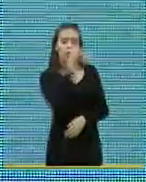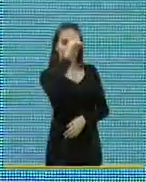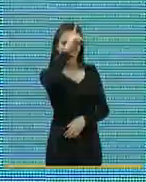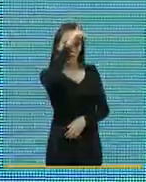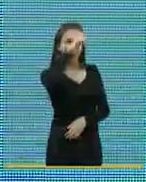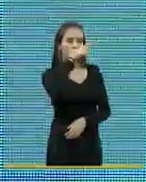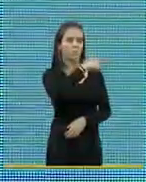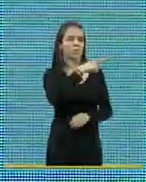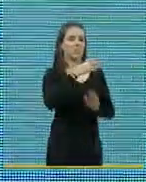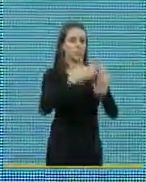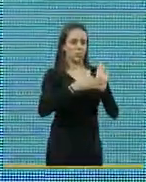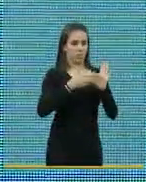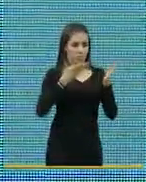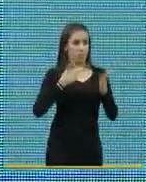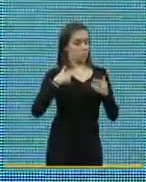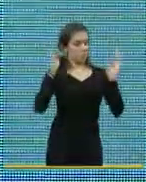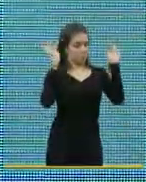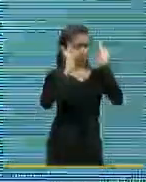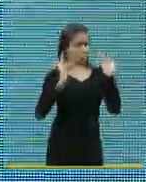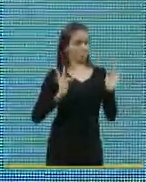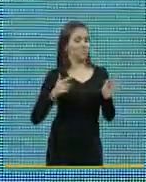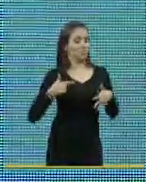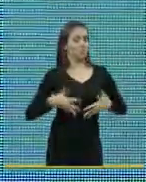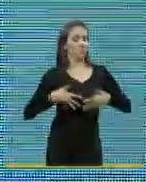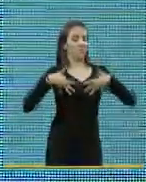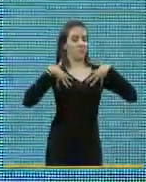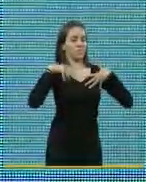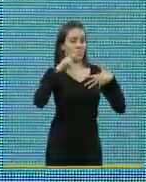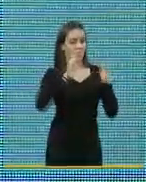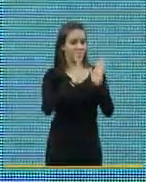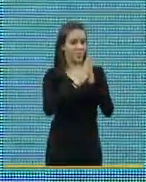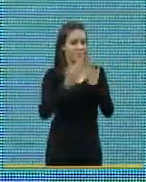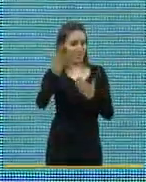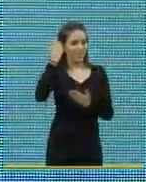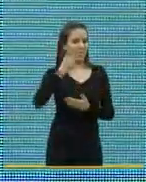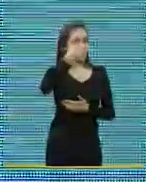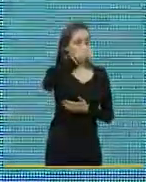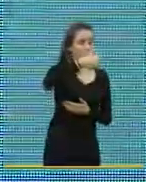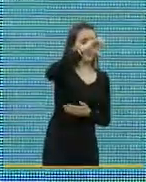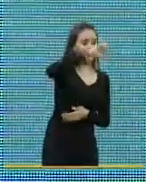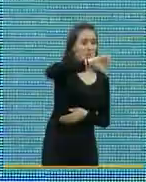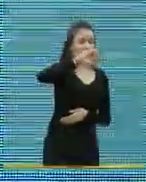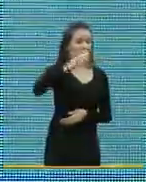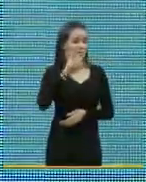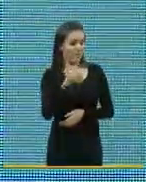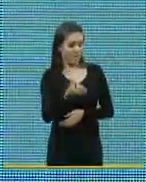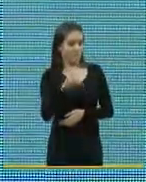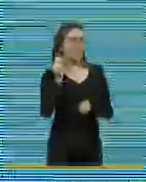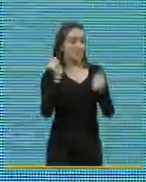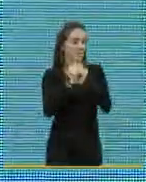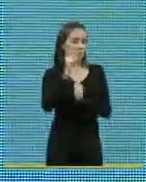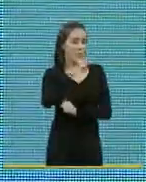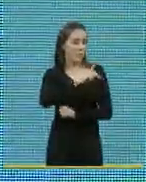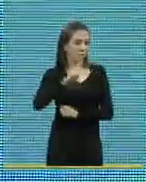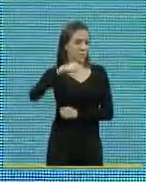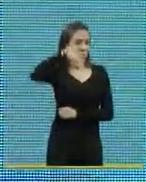estão defendidas para minha grande alegria e satisfação no livro que escrevi em 1996 junto com o professor mangabeira porque o nosso